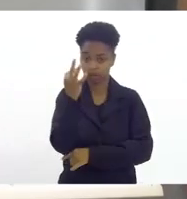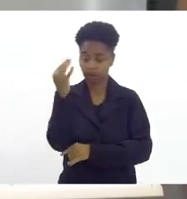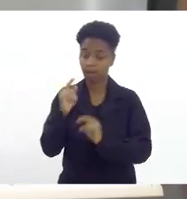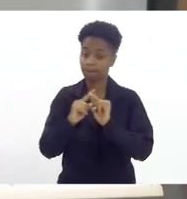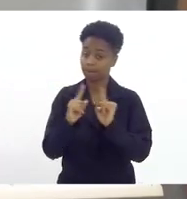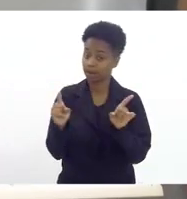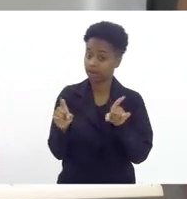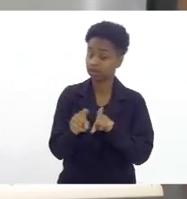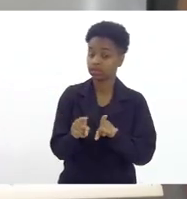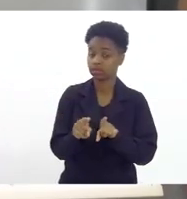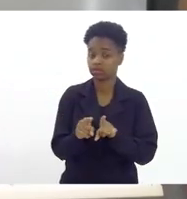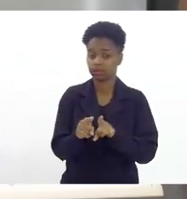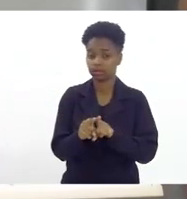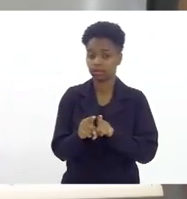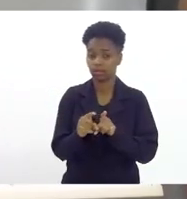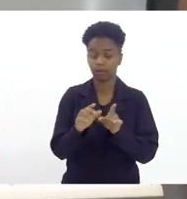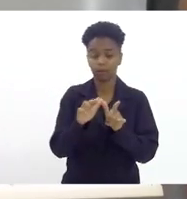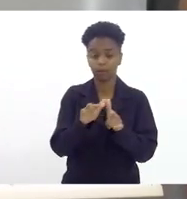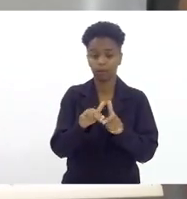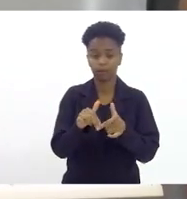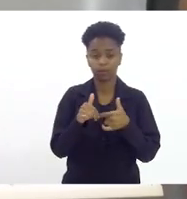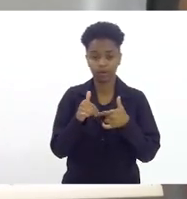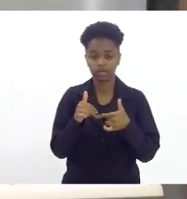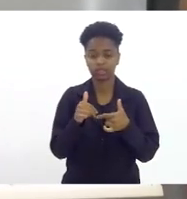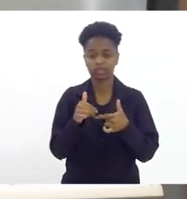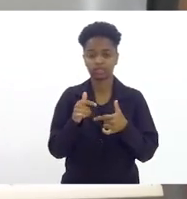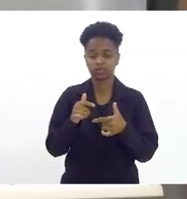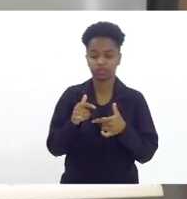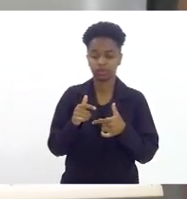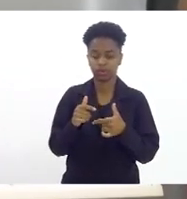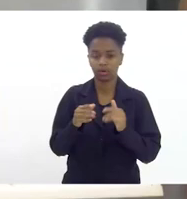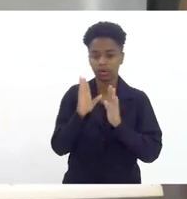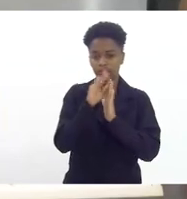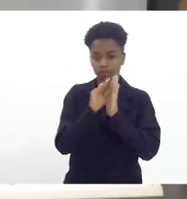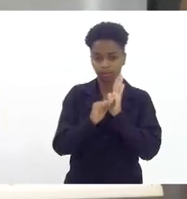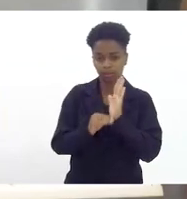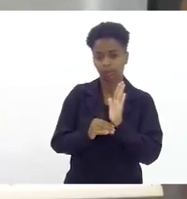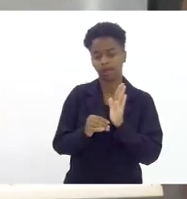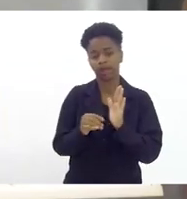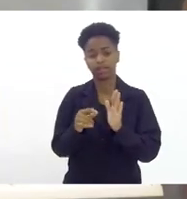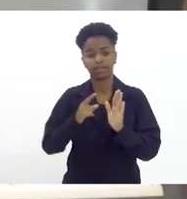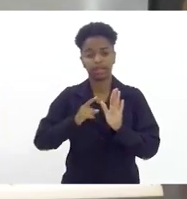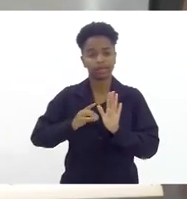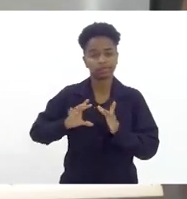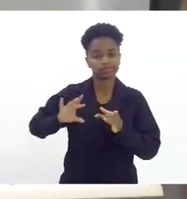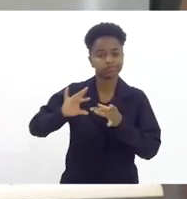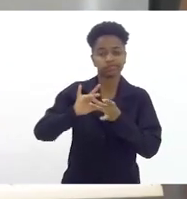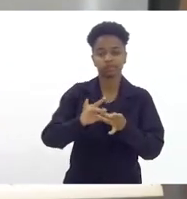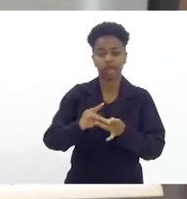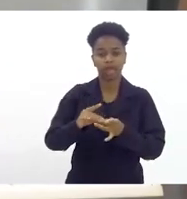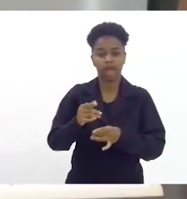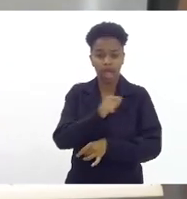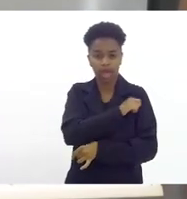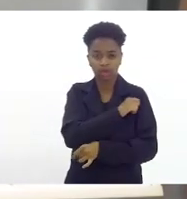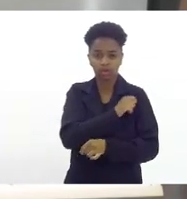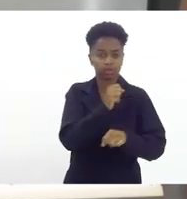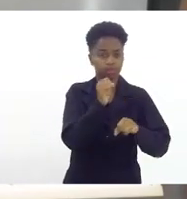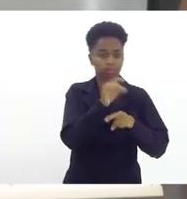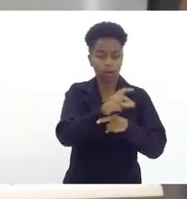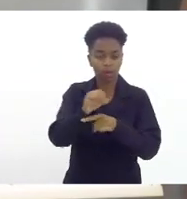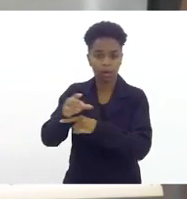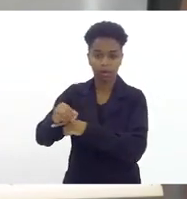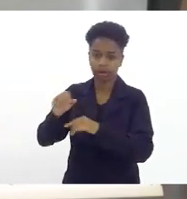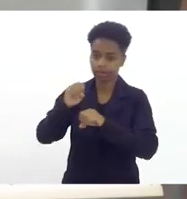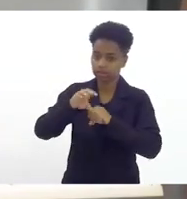pelo teor de criticidade que imprime aos estudantes que passam pelos bancos do ensino superior talvez